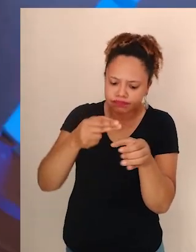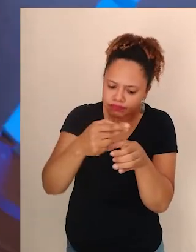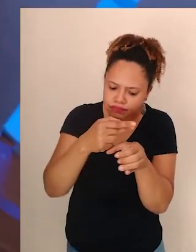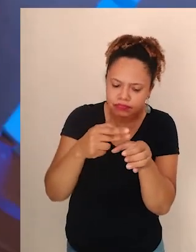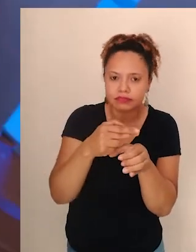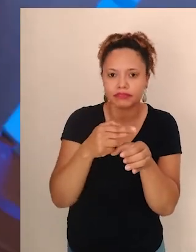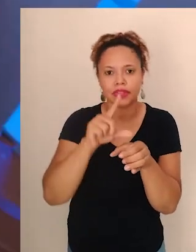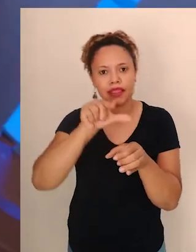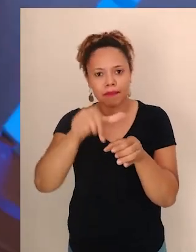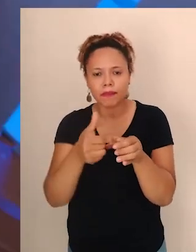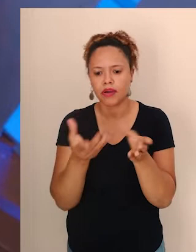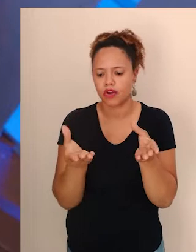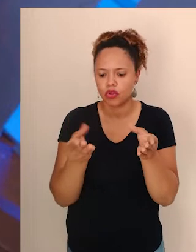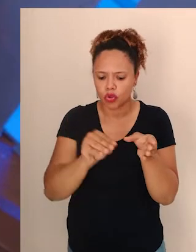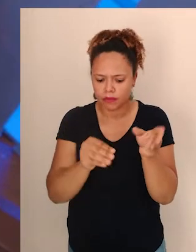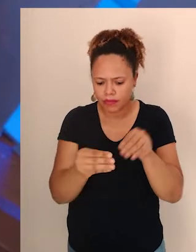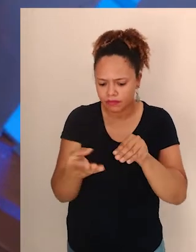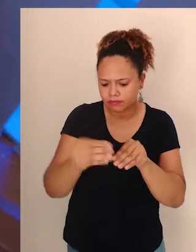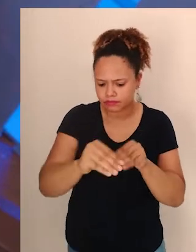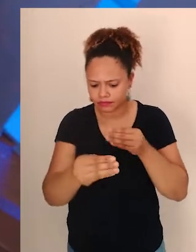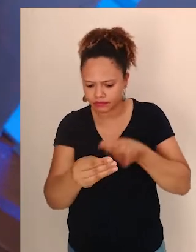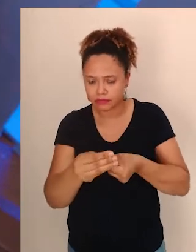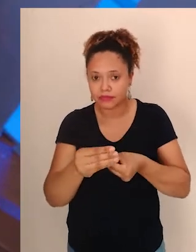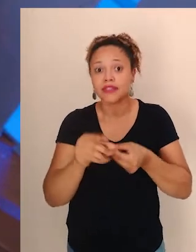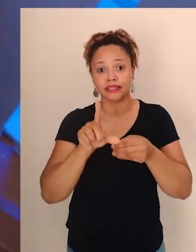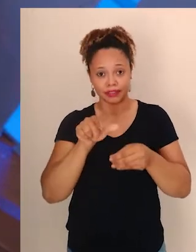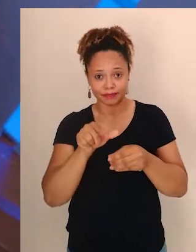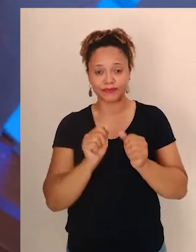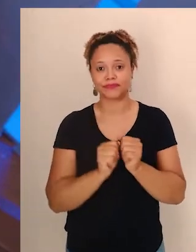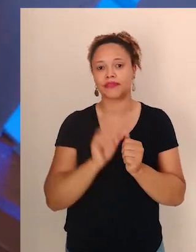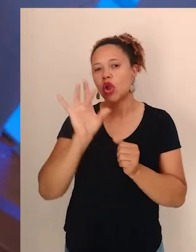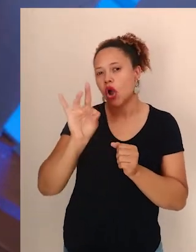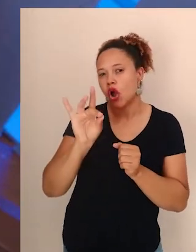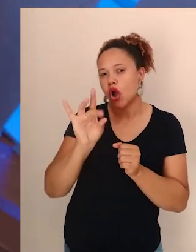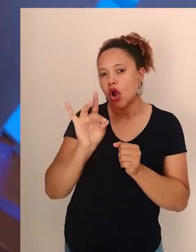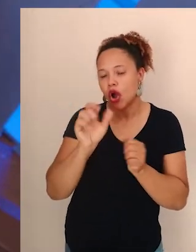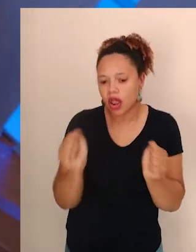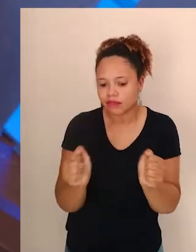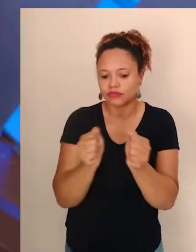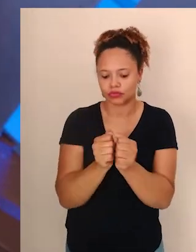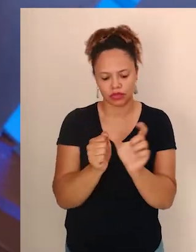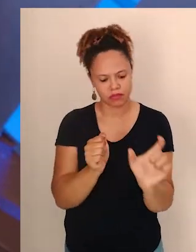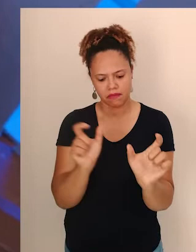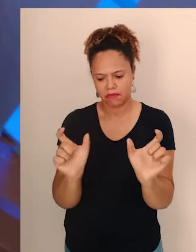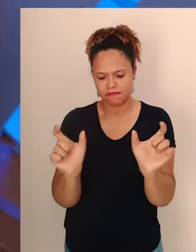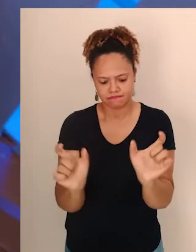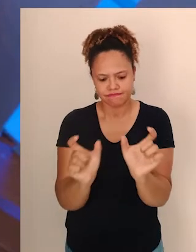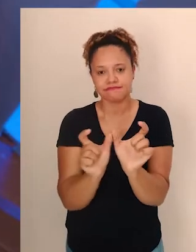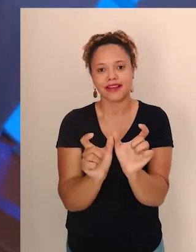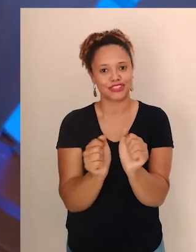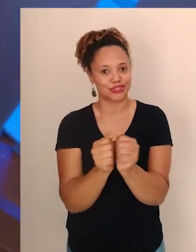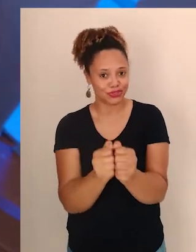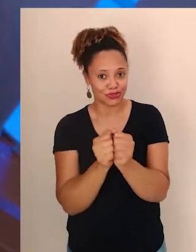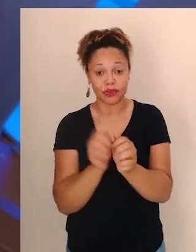molde. E então eu vou dobrar todas as partes marcadas com linha pontilhada. Com a cola, eu vou juntar uma parte